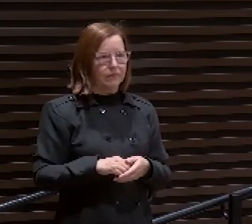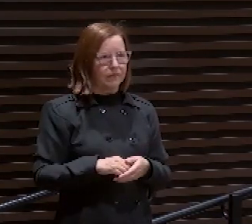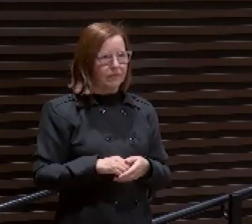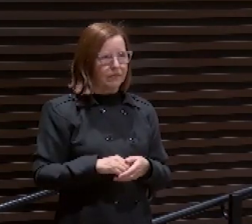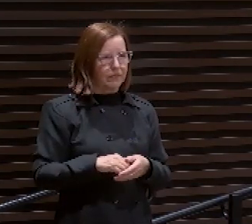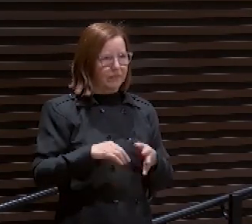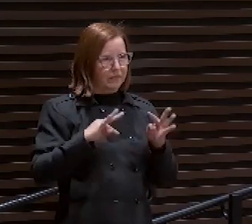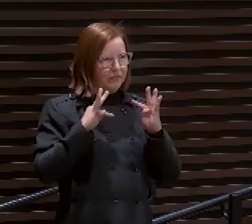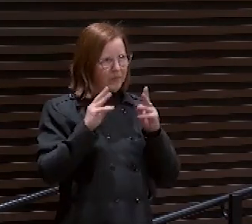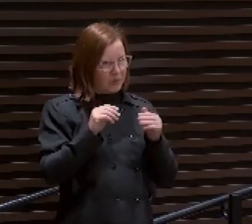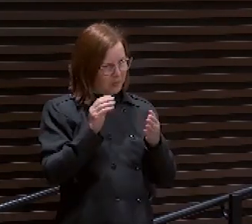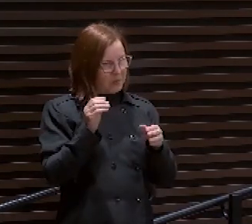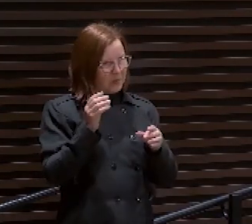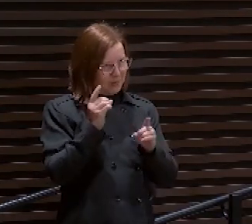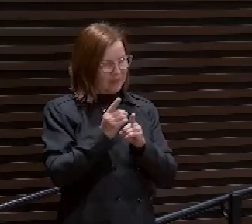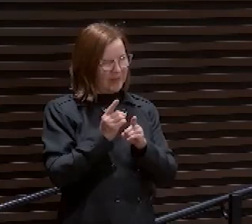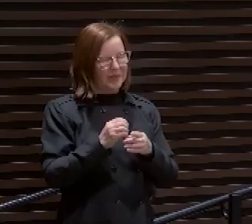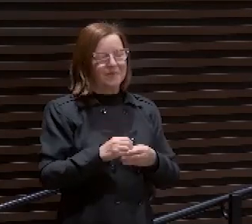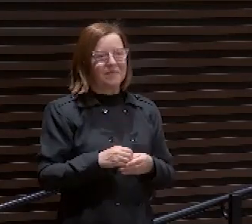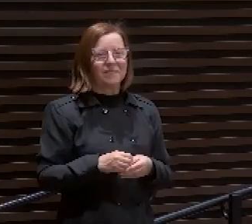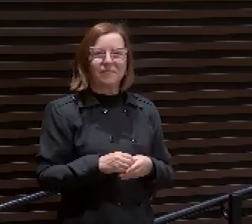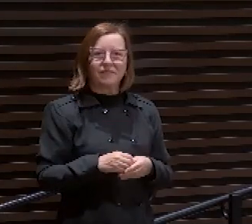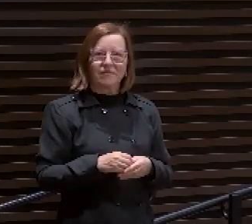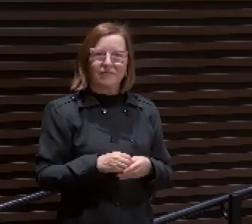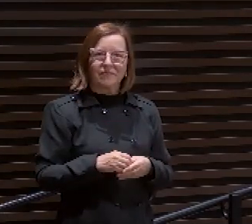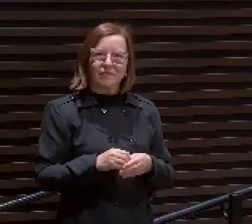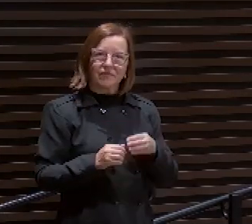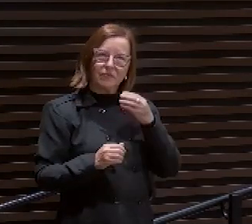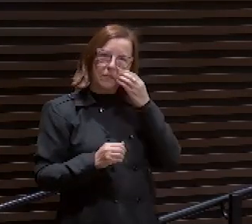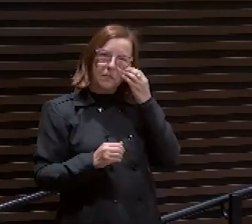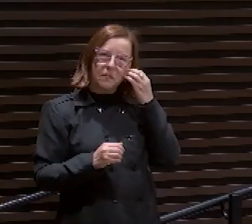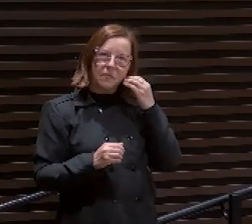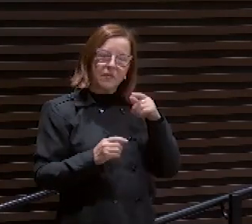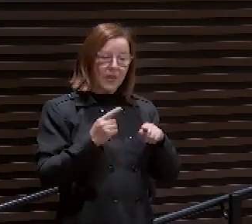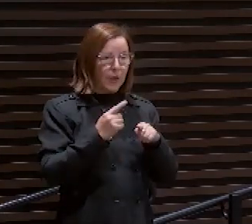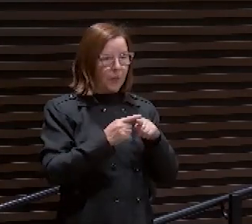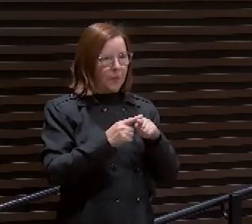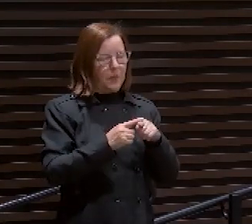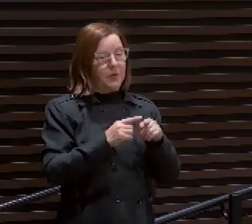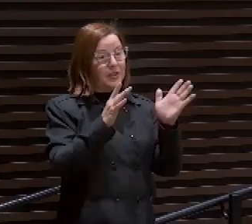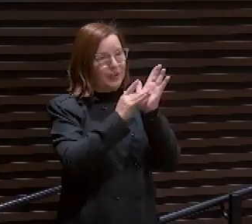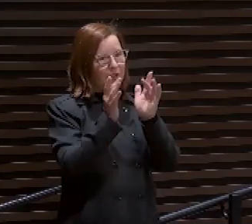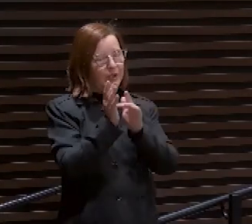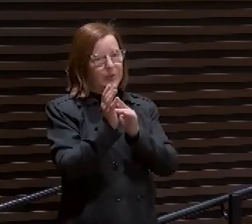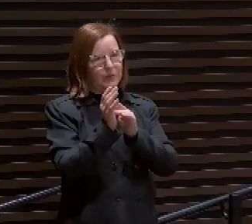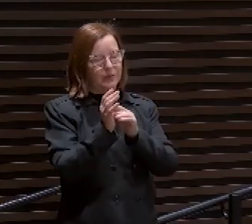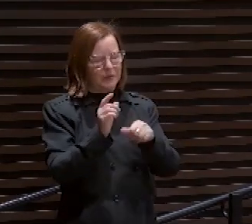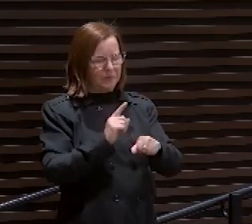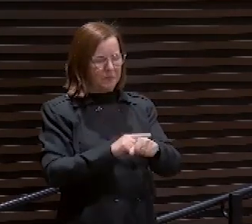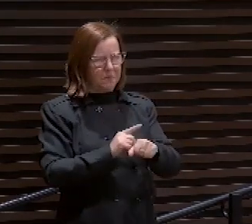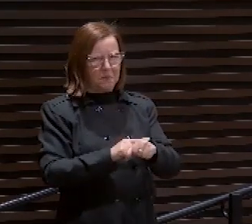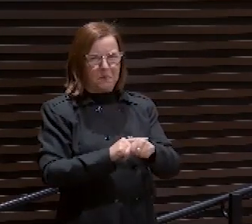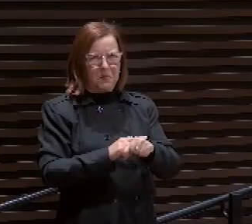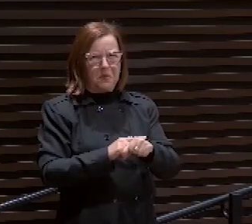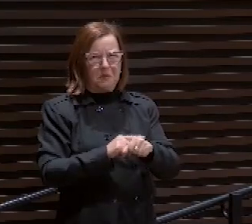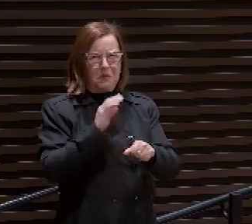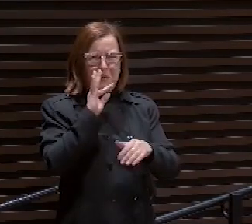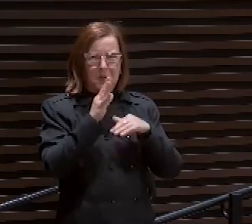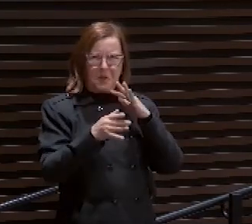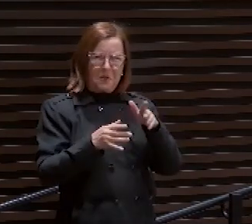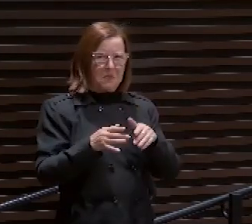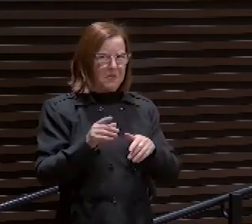vamos ler juntos. Pois ele, quando ultrajado, não revidava com ultraje.